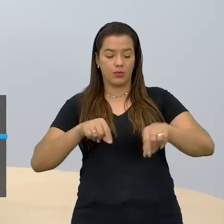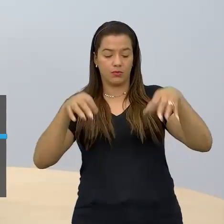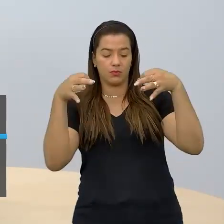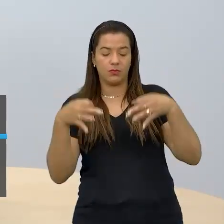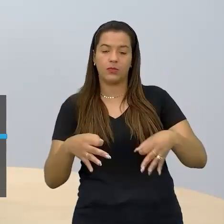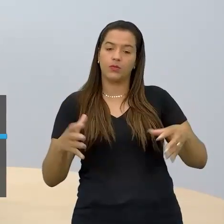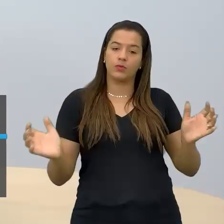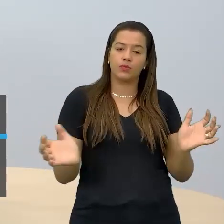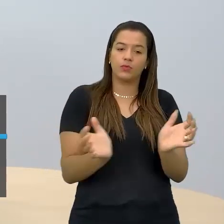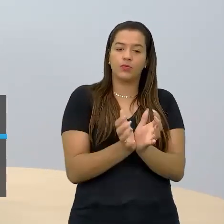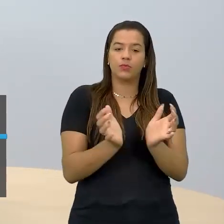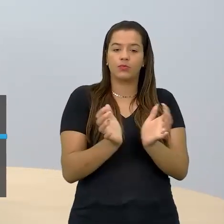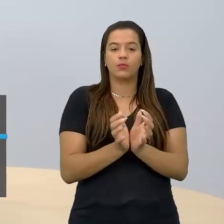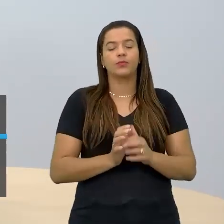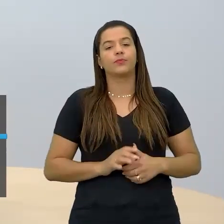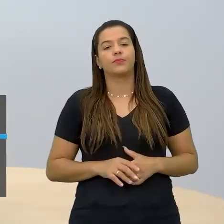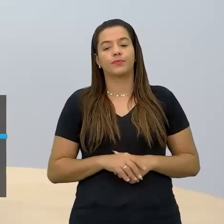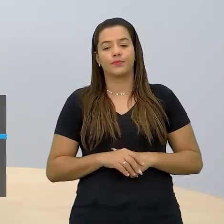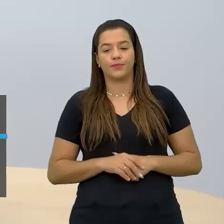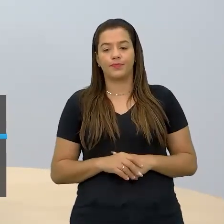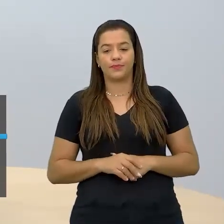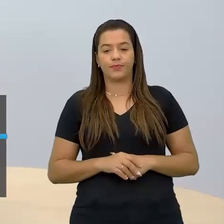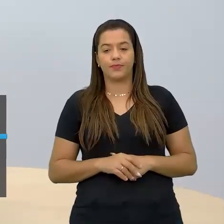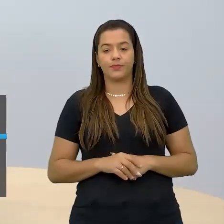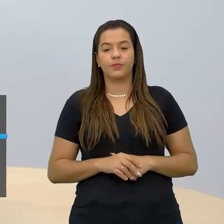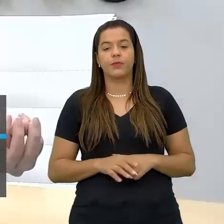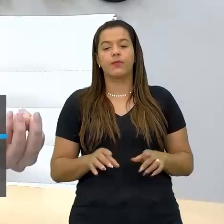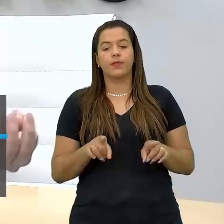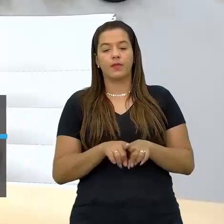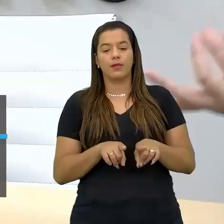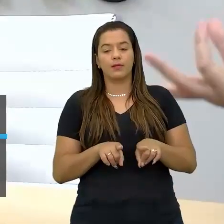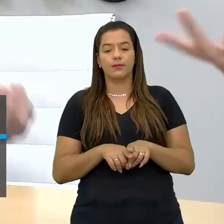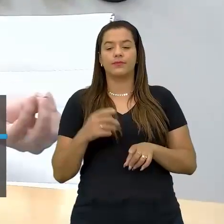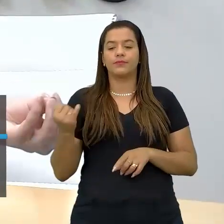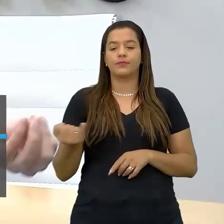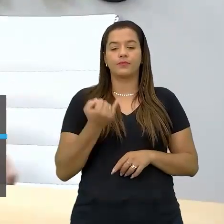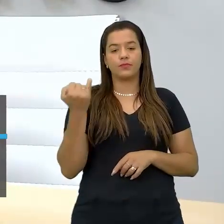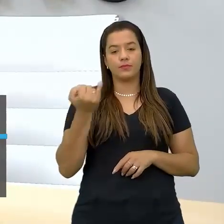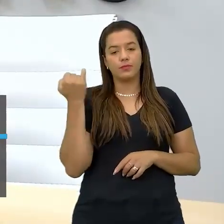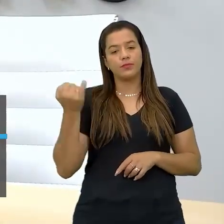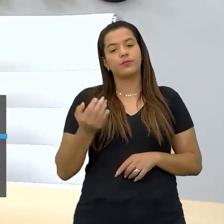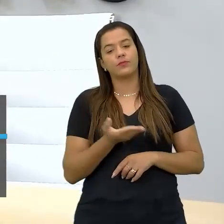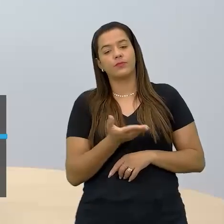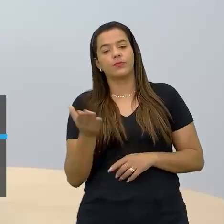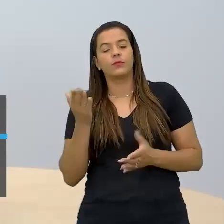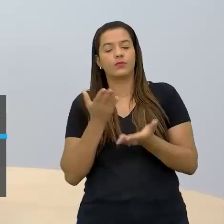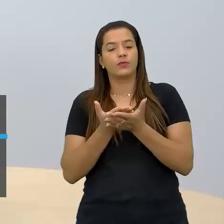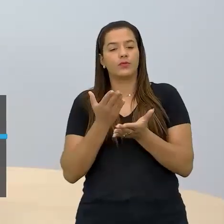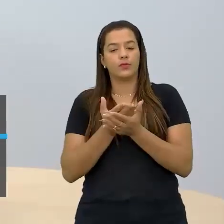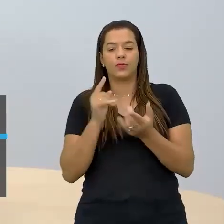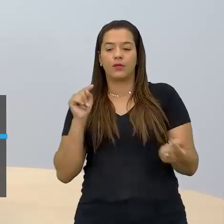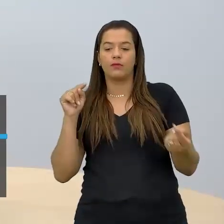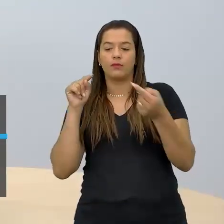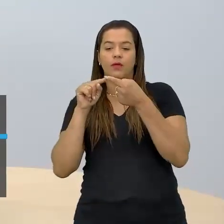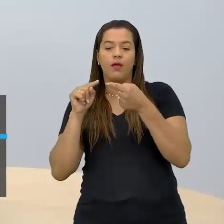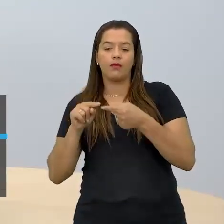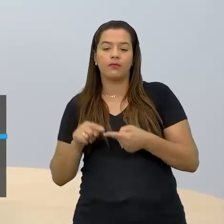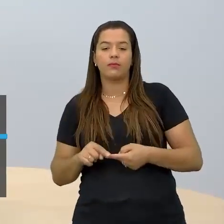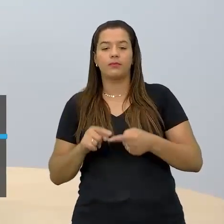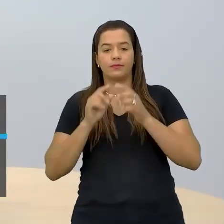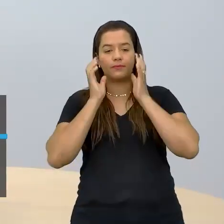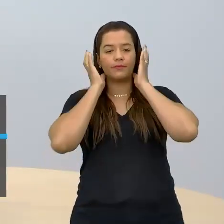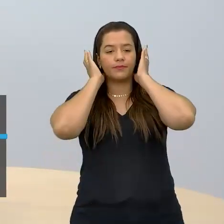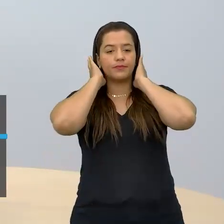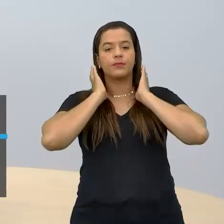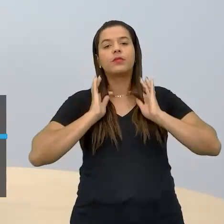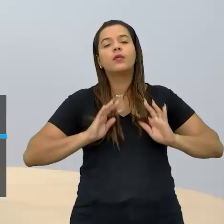em conjunto, no coletivo, tá certo? Que seja significativo para os estudantes, né? Faça Perfeito, sentido. que faça sentido, é isso mesmo, Gi. Que